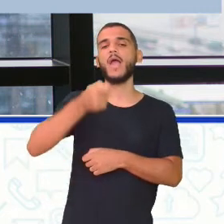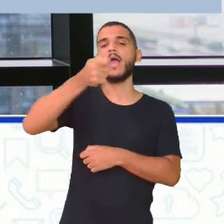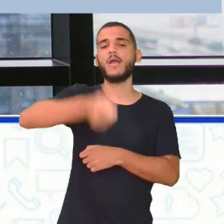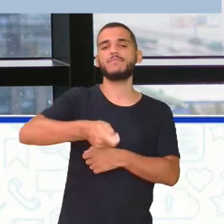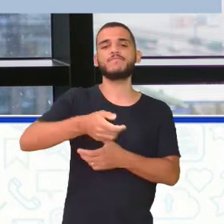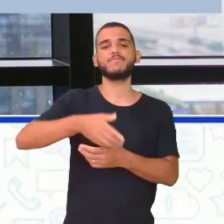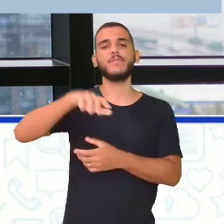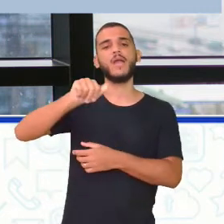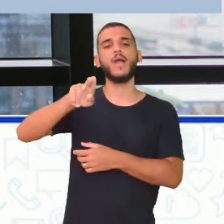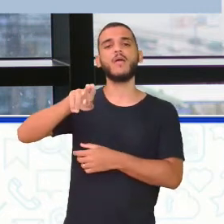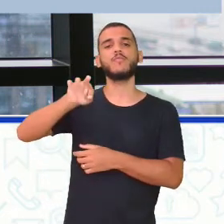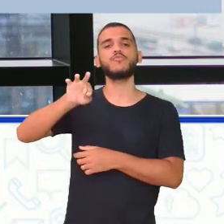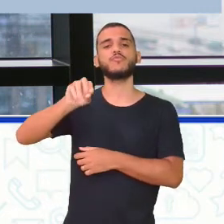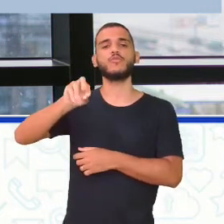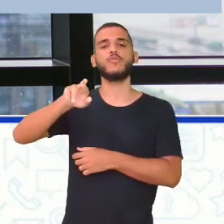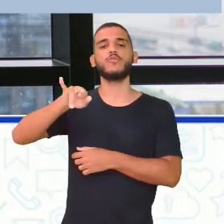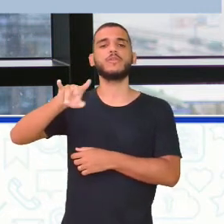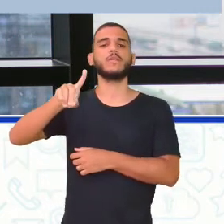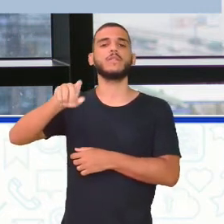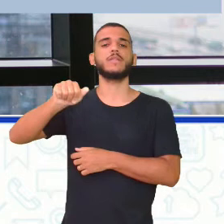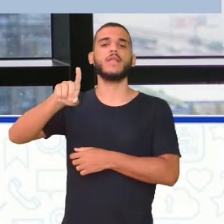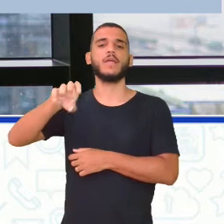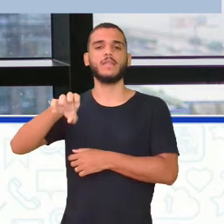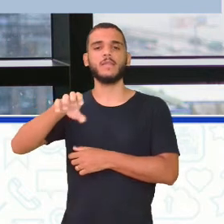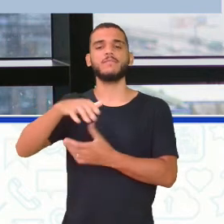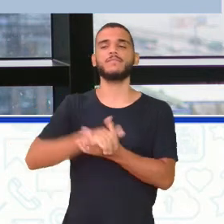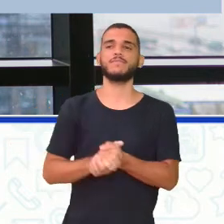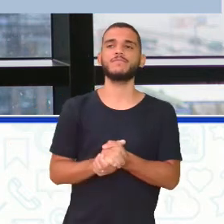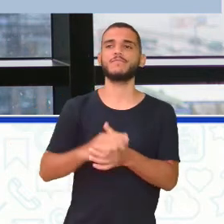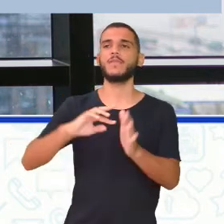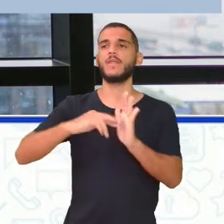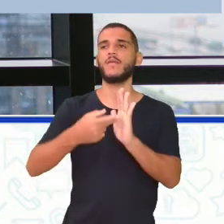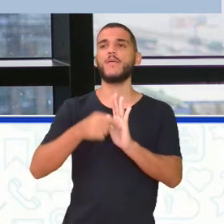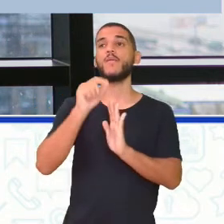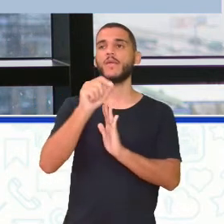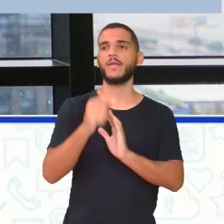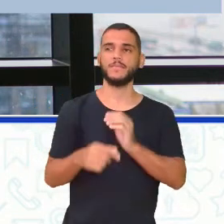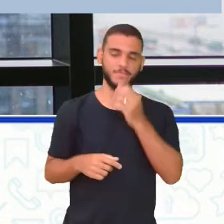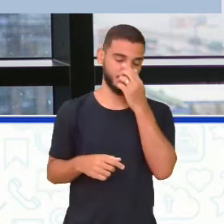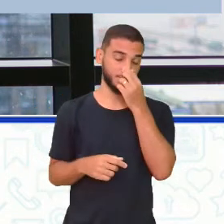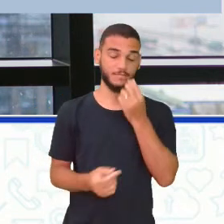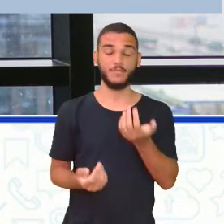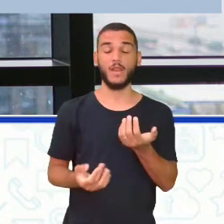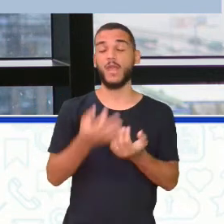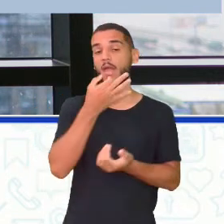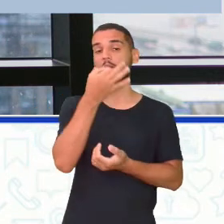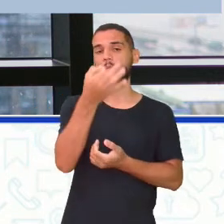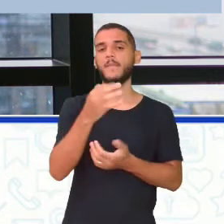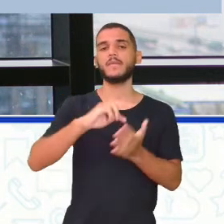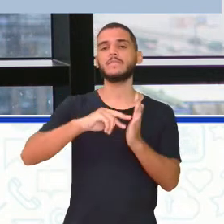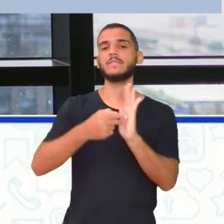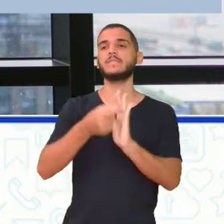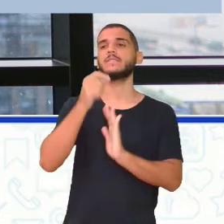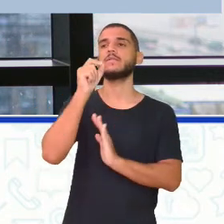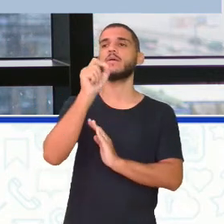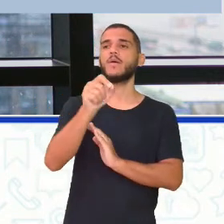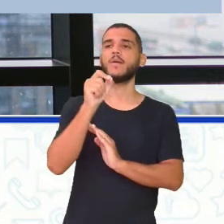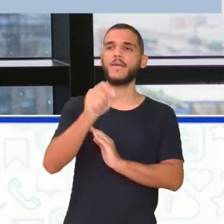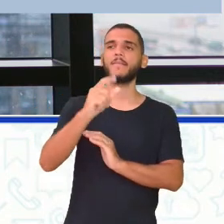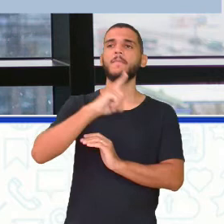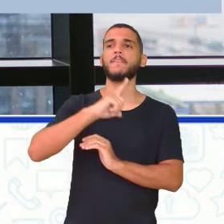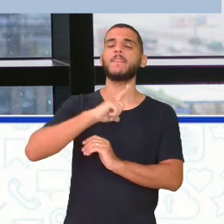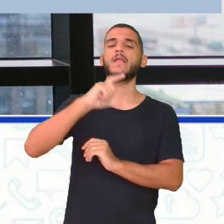dentro do texto. Bora ler para a gente entender e depois a gente discute sobre ele. O argumento de autoridade tem a ver